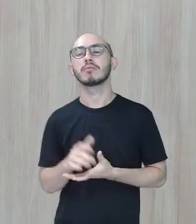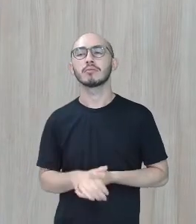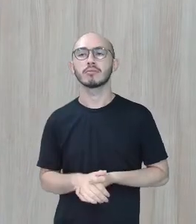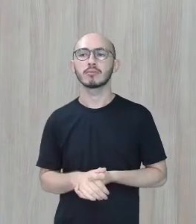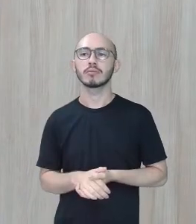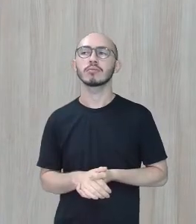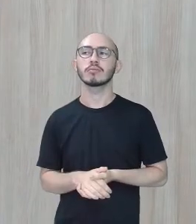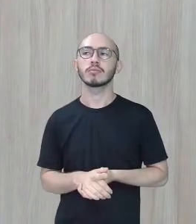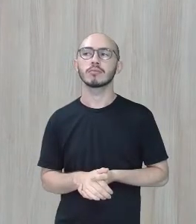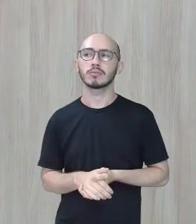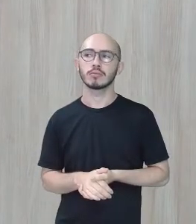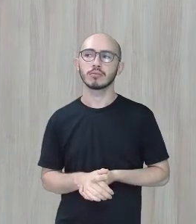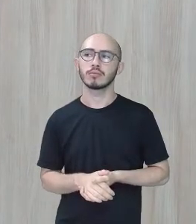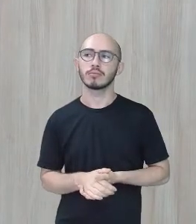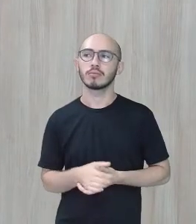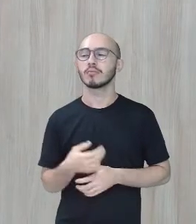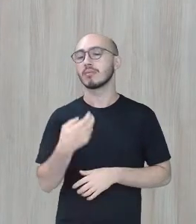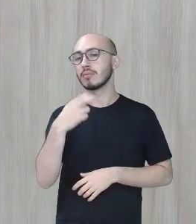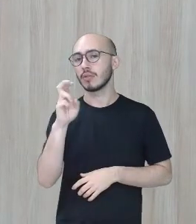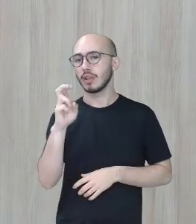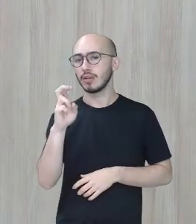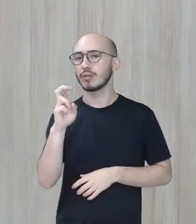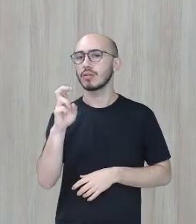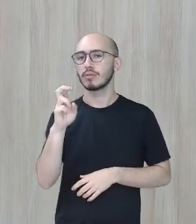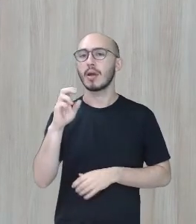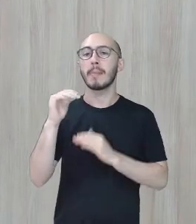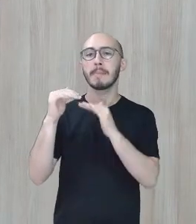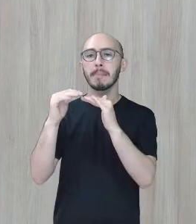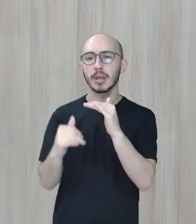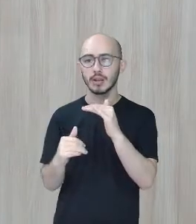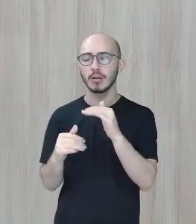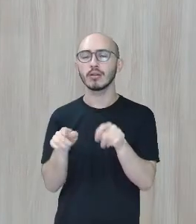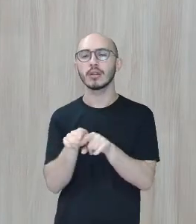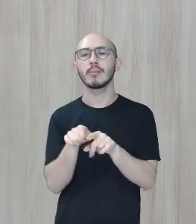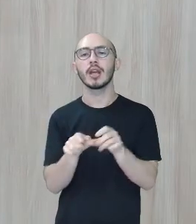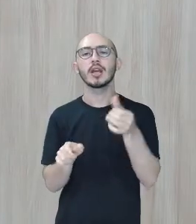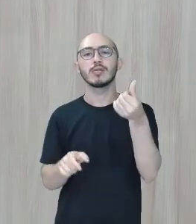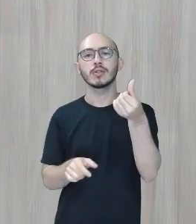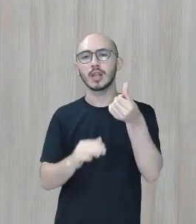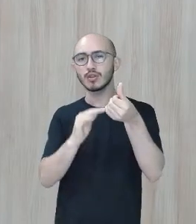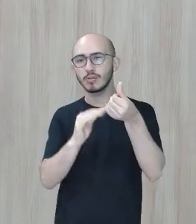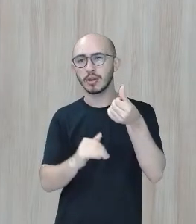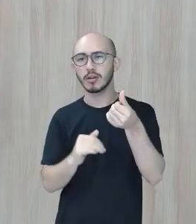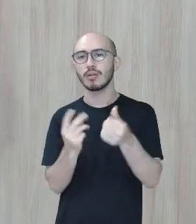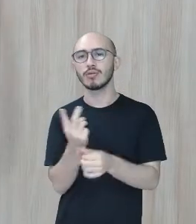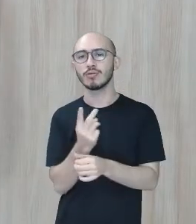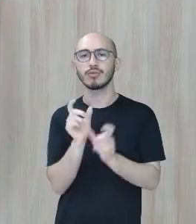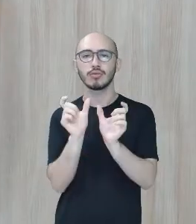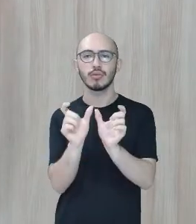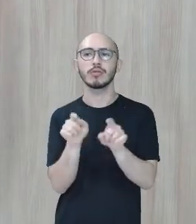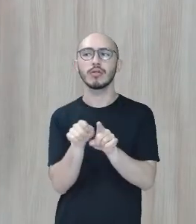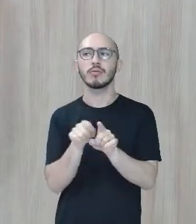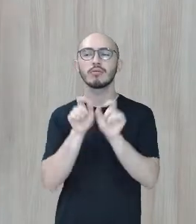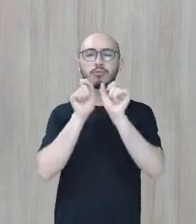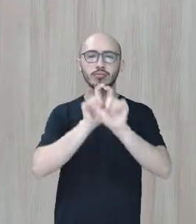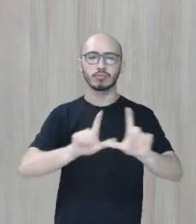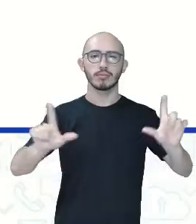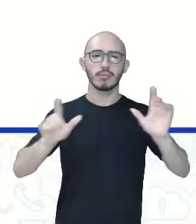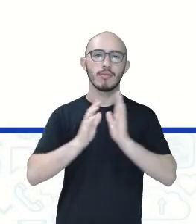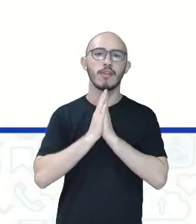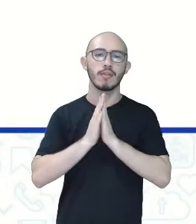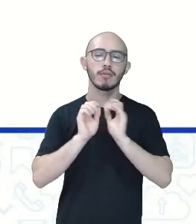Basta você pegar o quinto menor número e o sexto menor número dessa sequência. E aí, Billy, coloca bem grandão aí, por